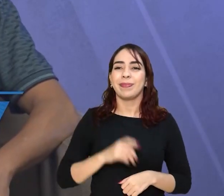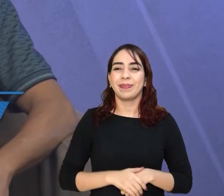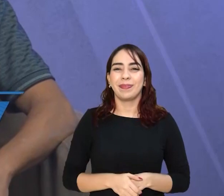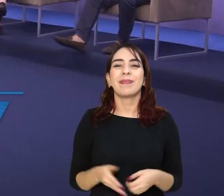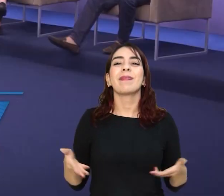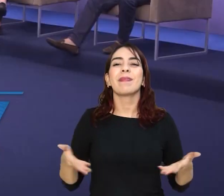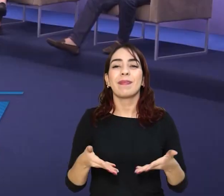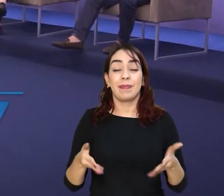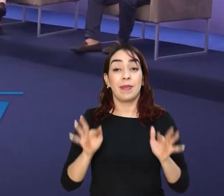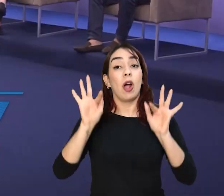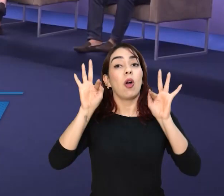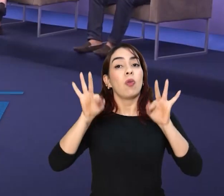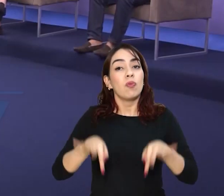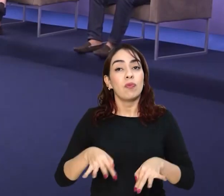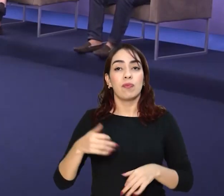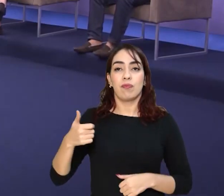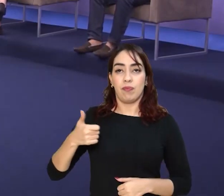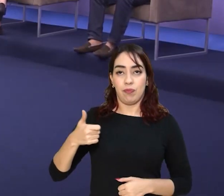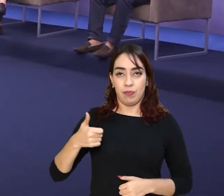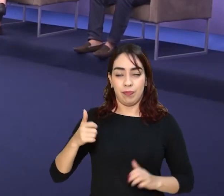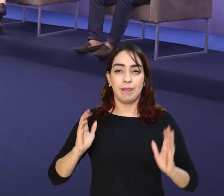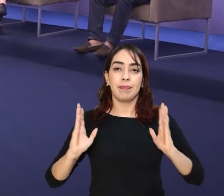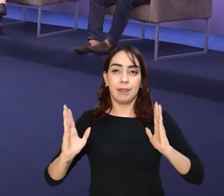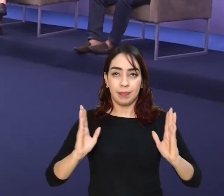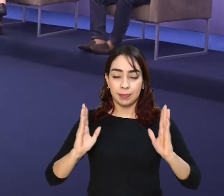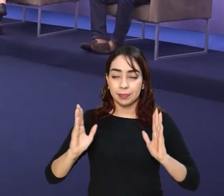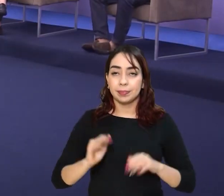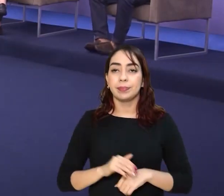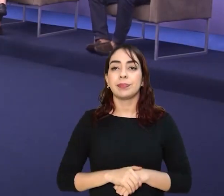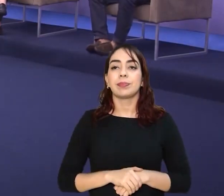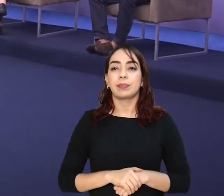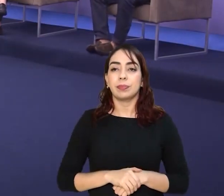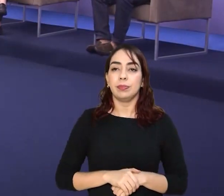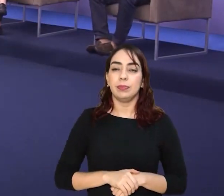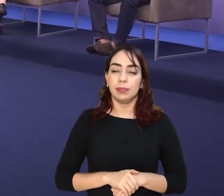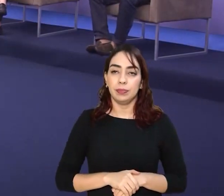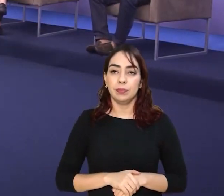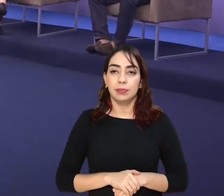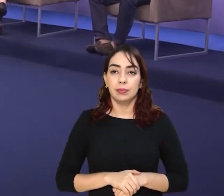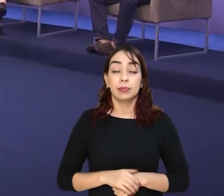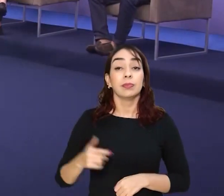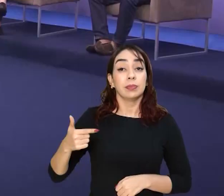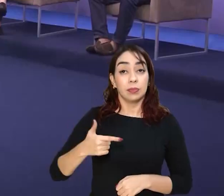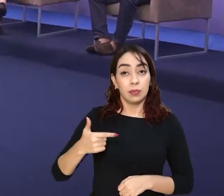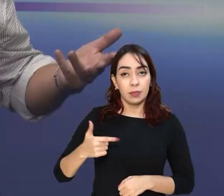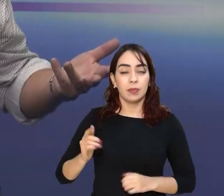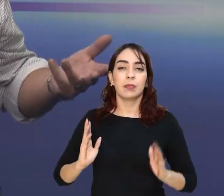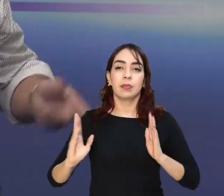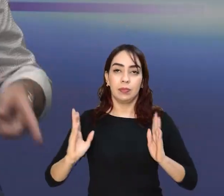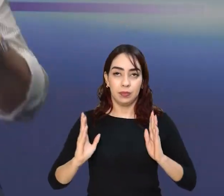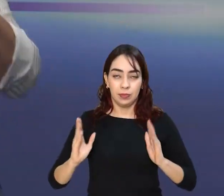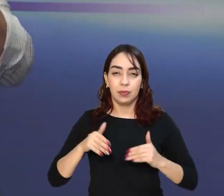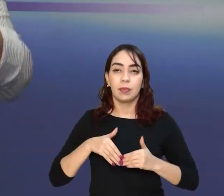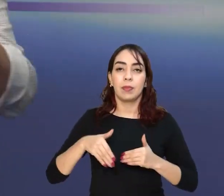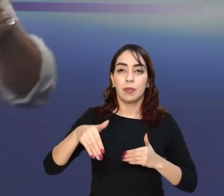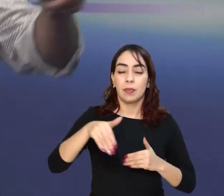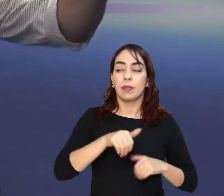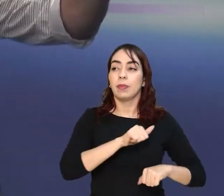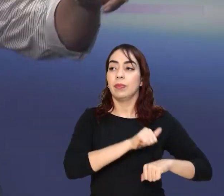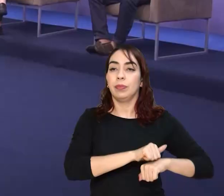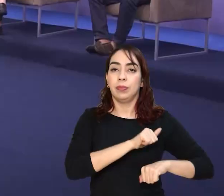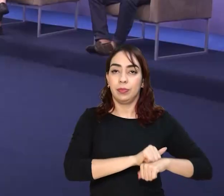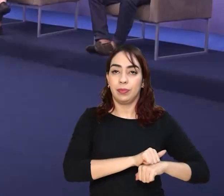vamos encerrar este primeiro bloco do Mas tem contratações esportivo. Agora, né? Exatamente. E no segundo bloco vamos falar sobre Fortaleza. Agora só um detalhe